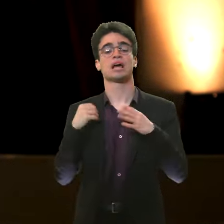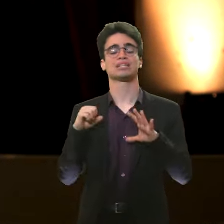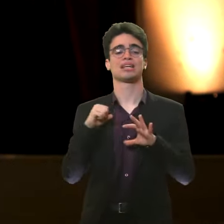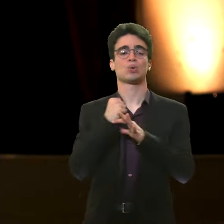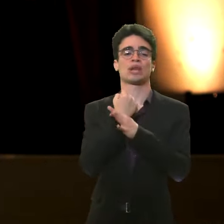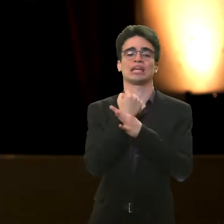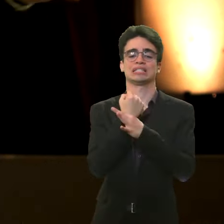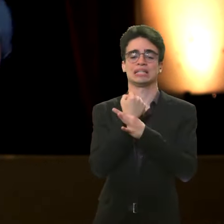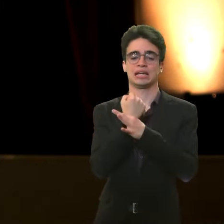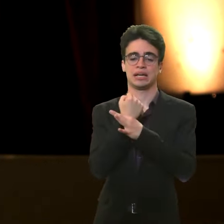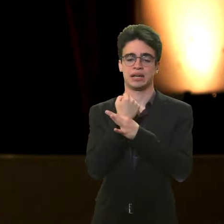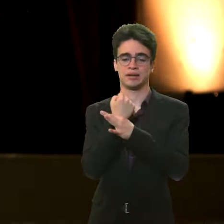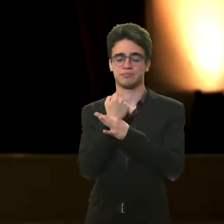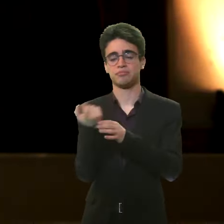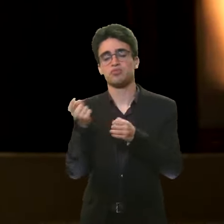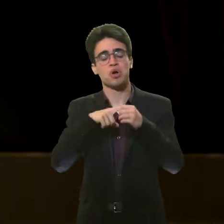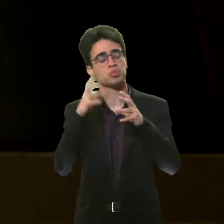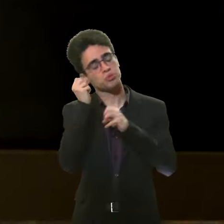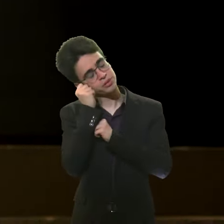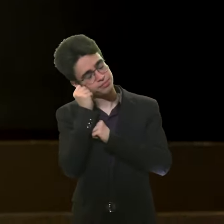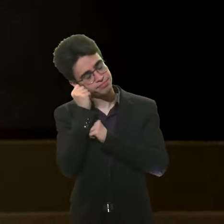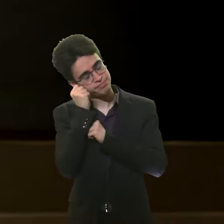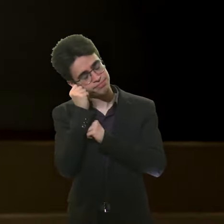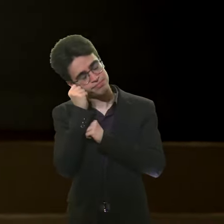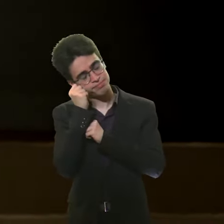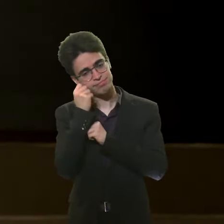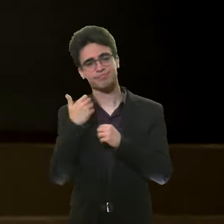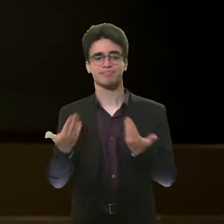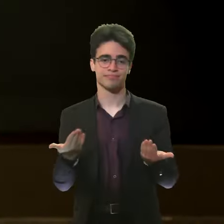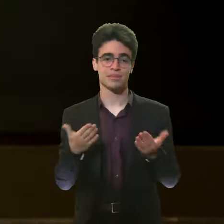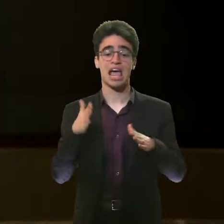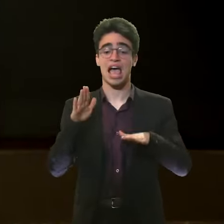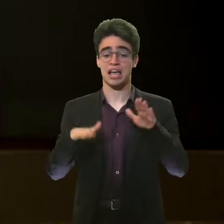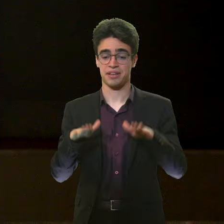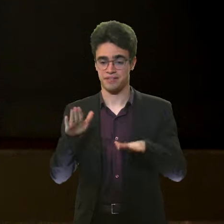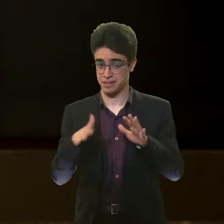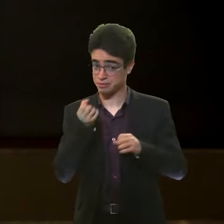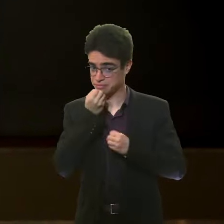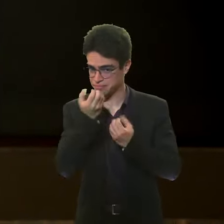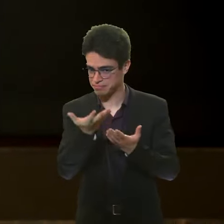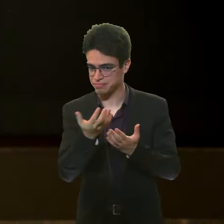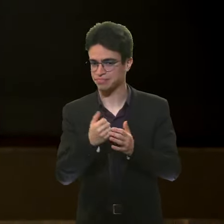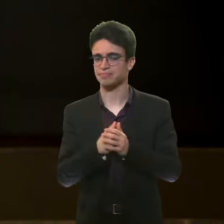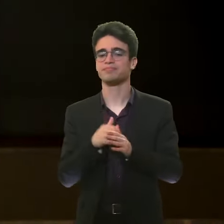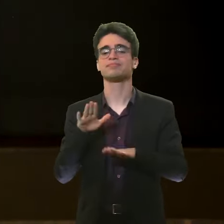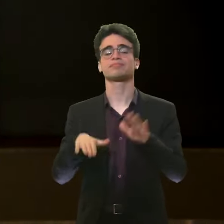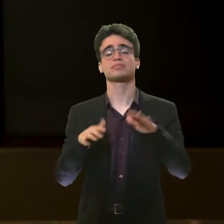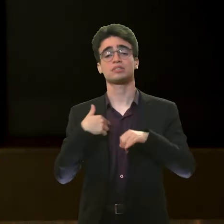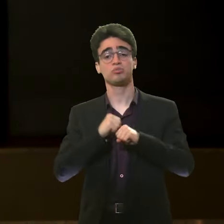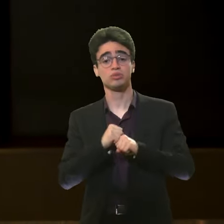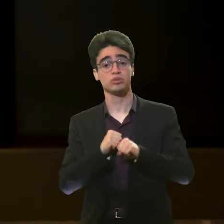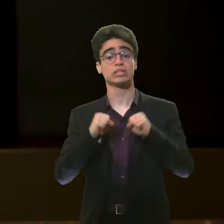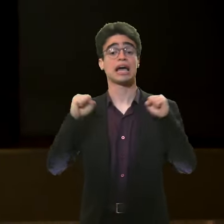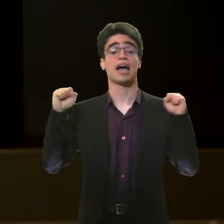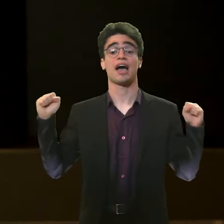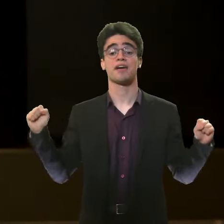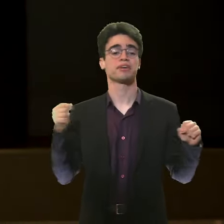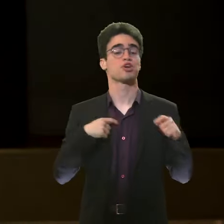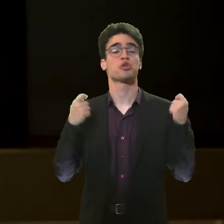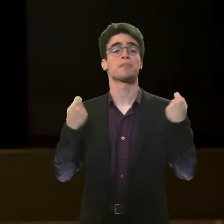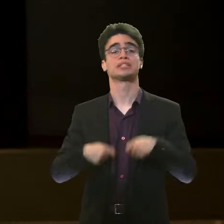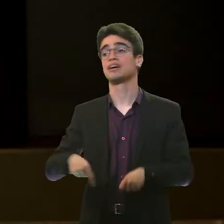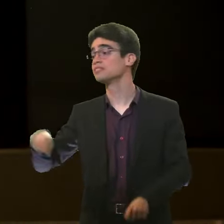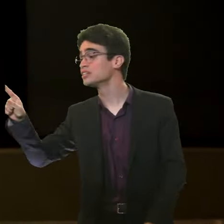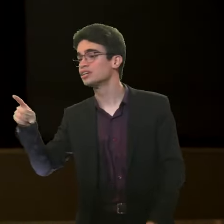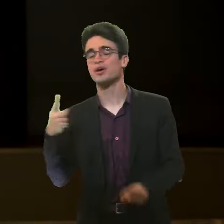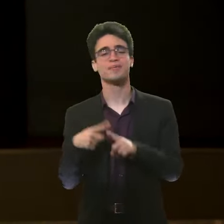segurança. E eu voltava a dormir. Tinha vezes, vou contar para vocês aqui, que eu acordava, e eu não precisava nem ir, porque eu escutava o